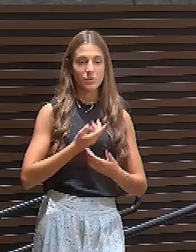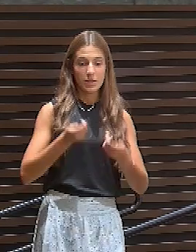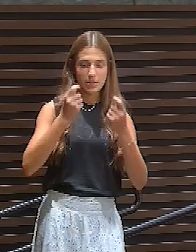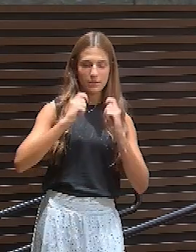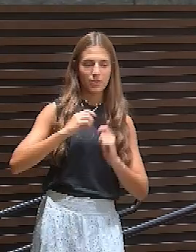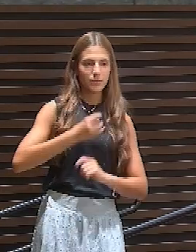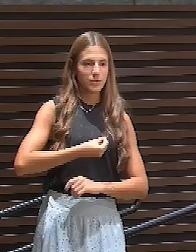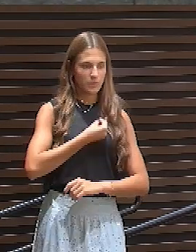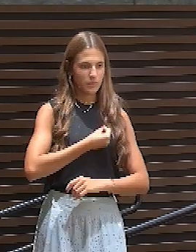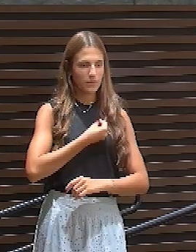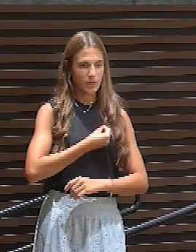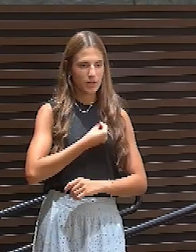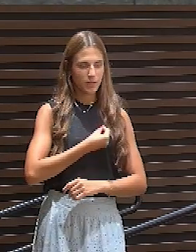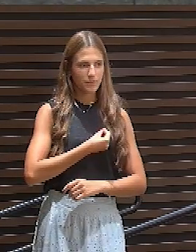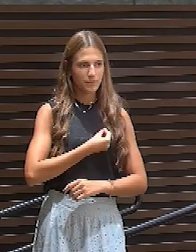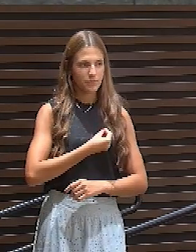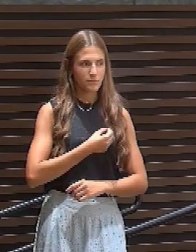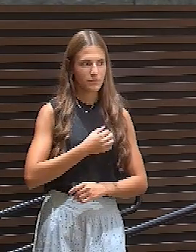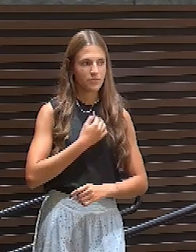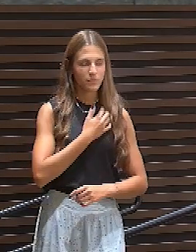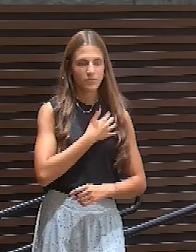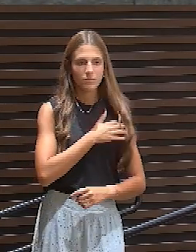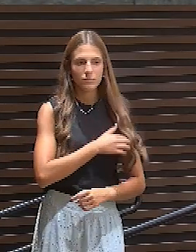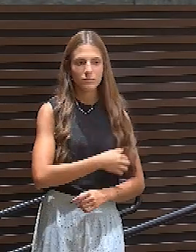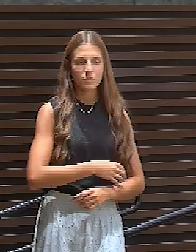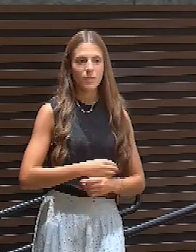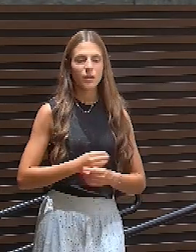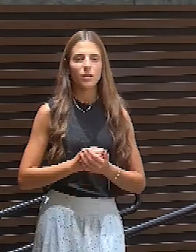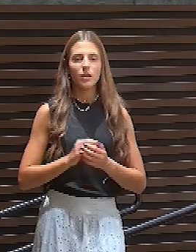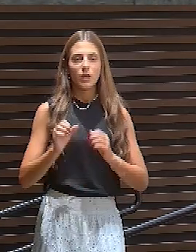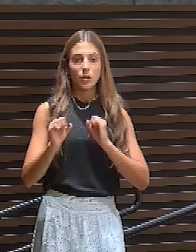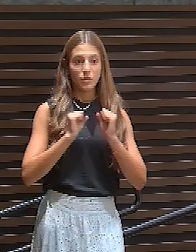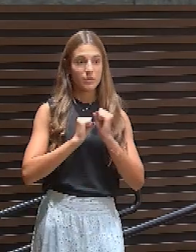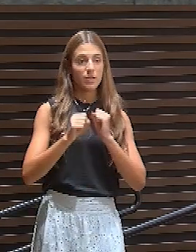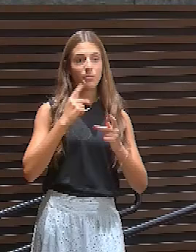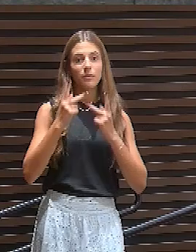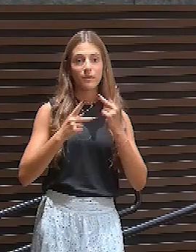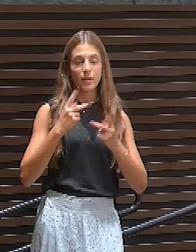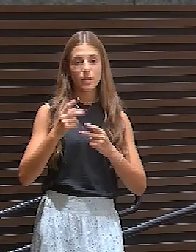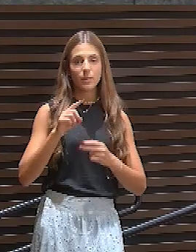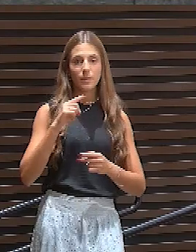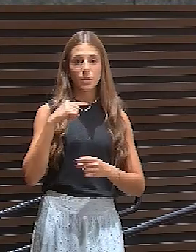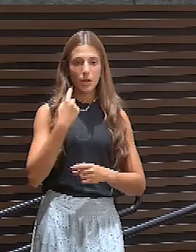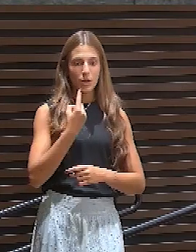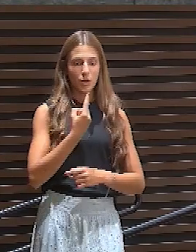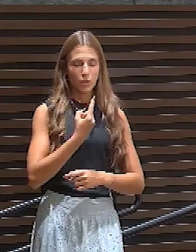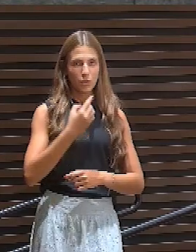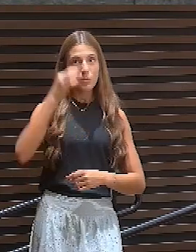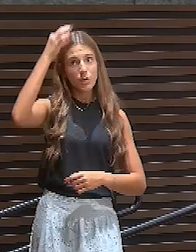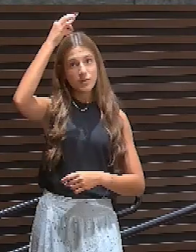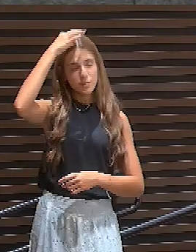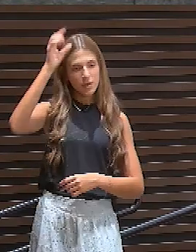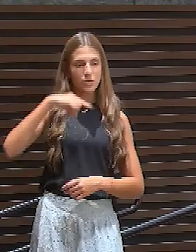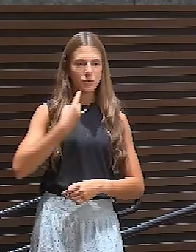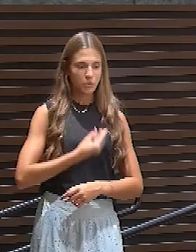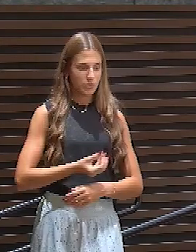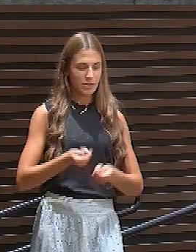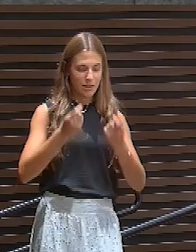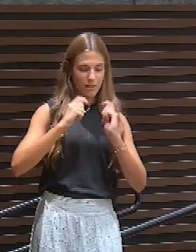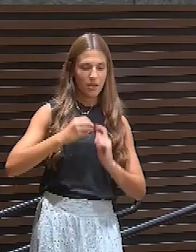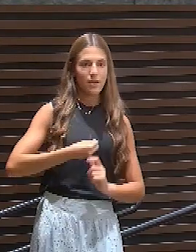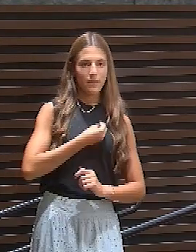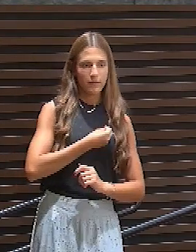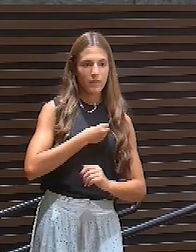diz: vivifica-me segundo a tua palavra. Minha alma pegada à carne, ao corpo,